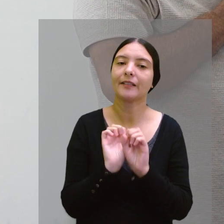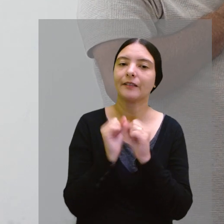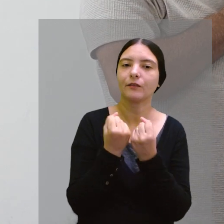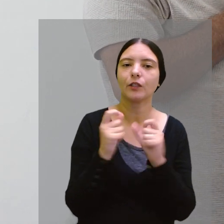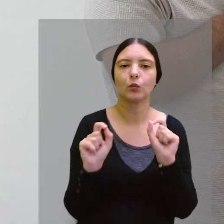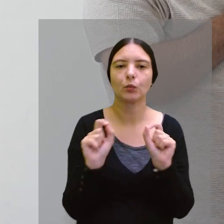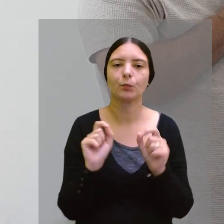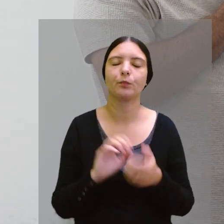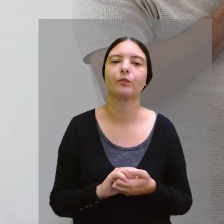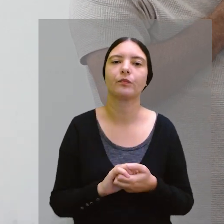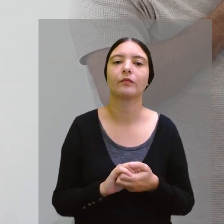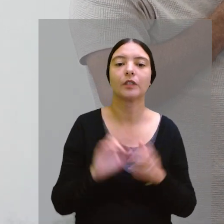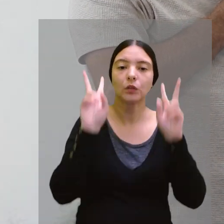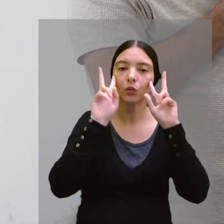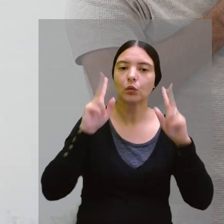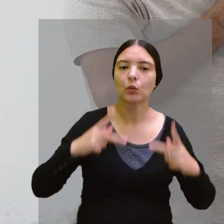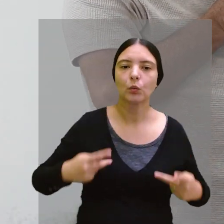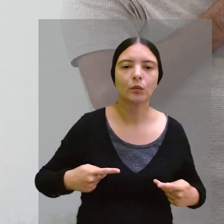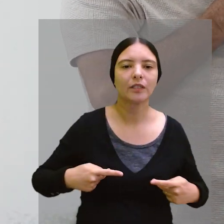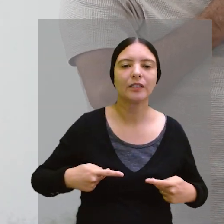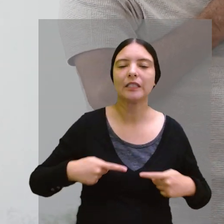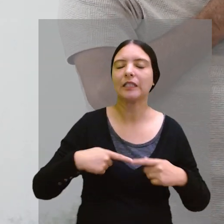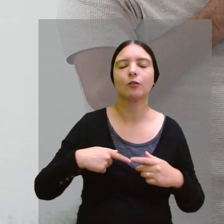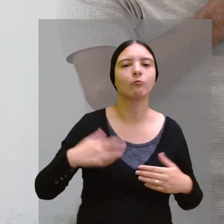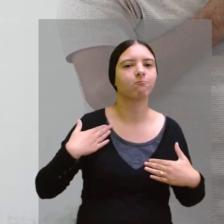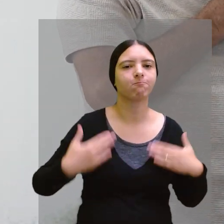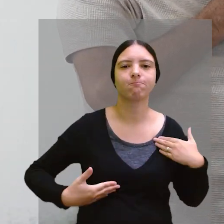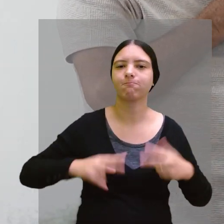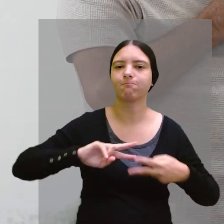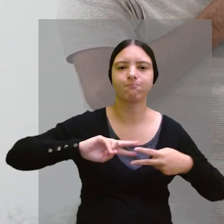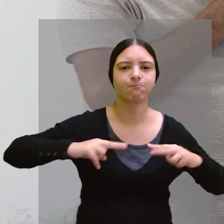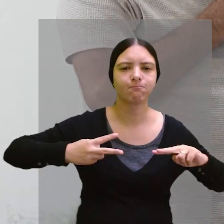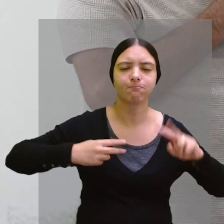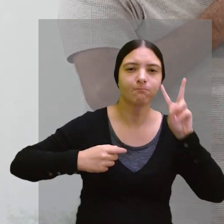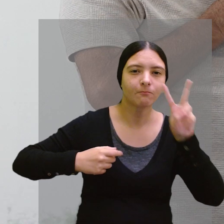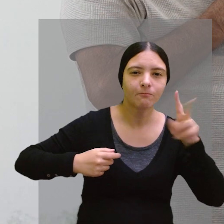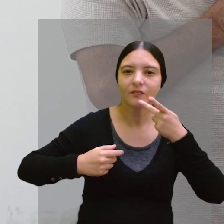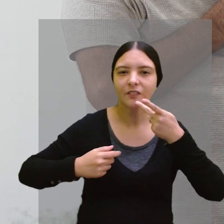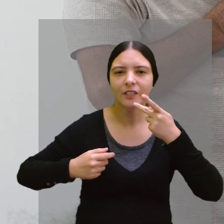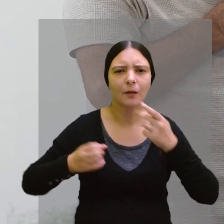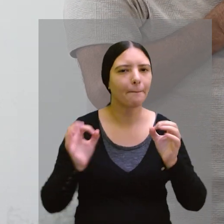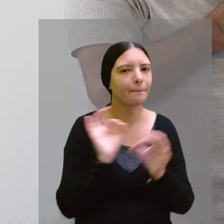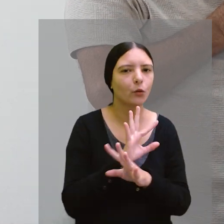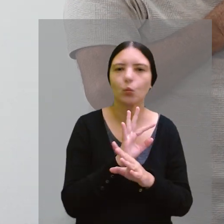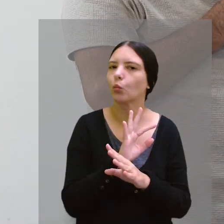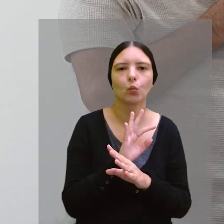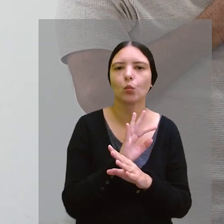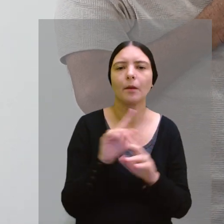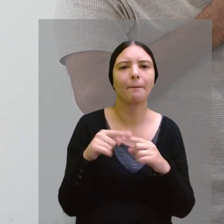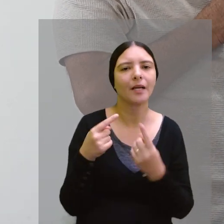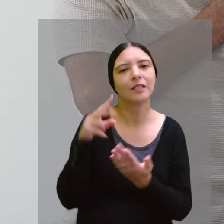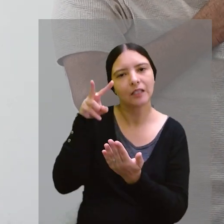isso aqui: o ser humano não nasceu geneticamente pronto para ver e para falar, mas não